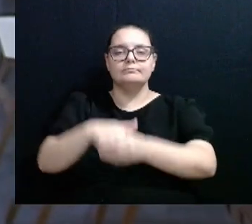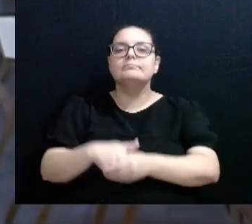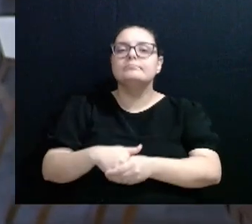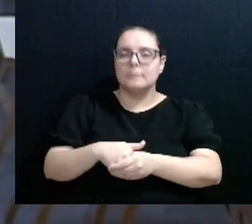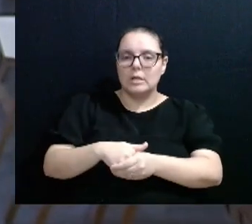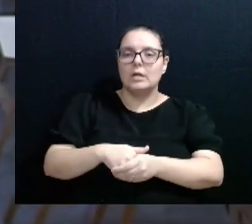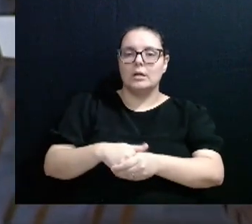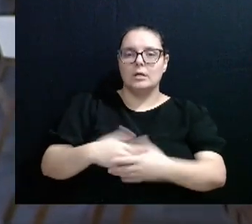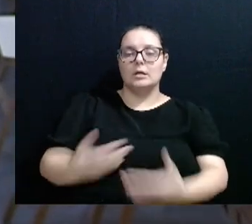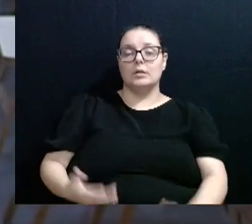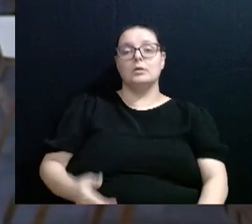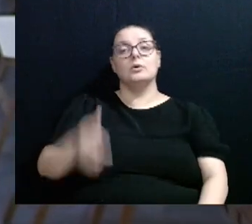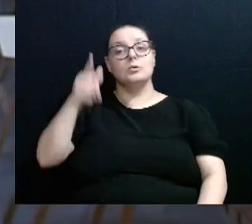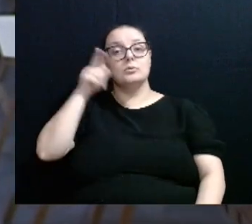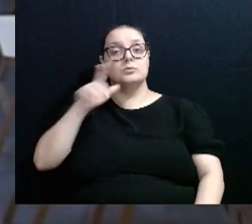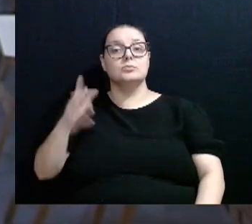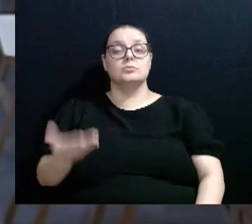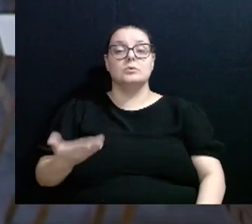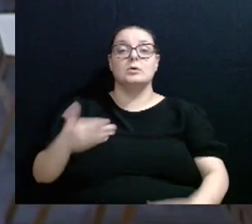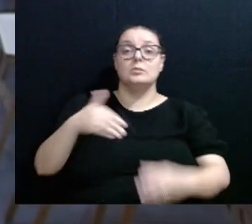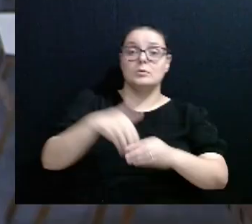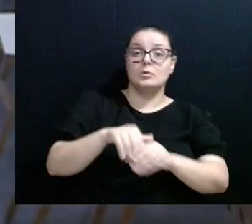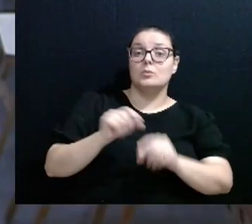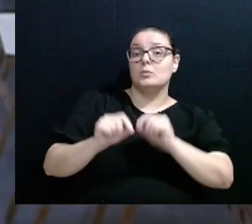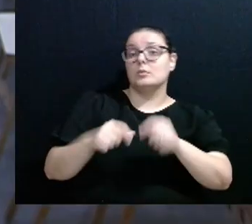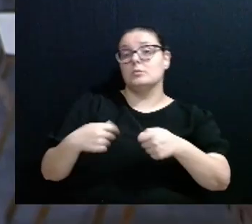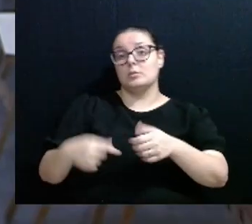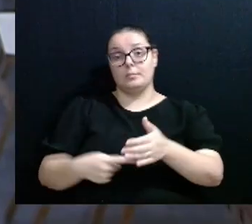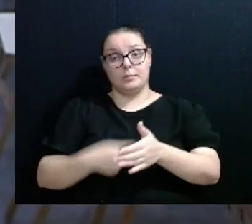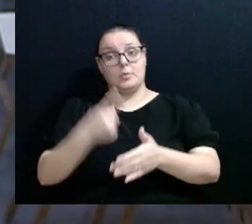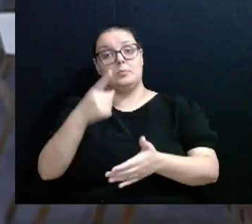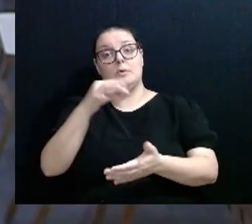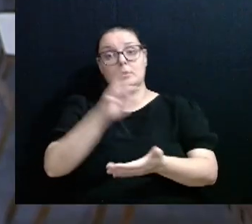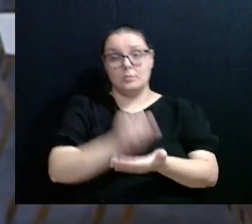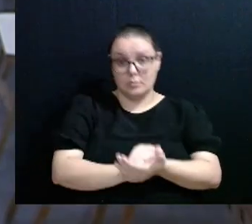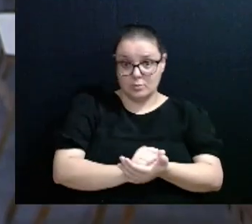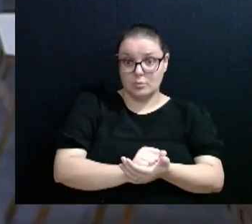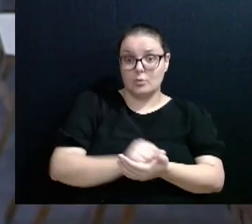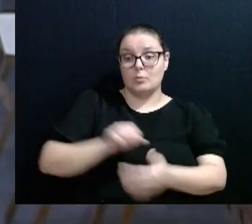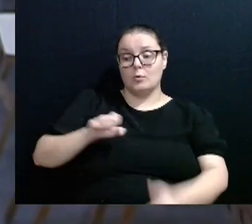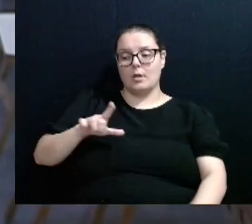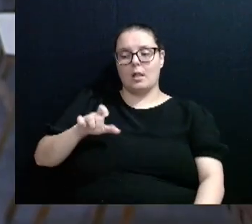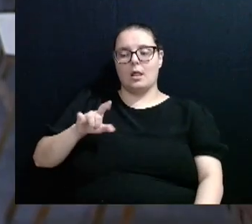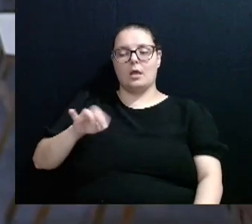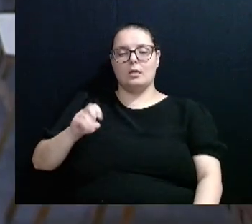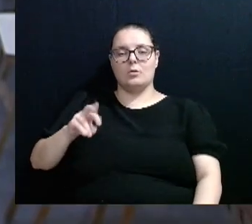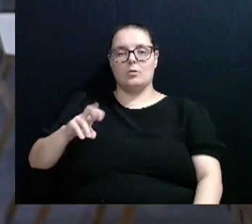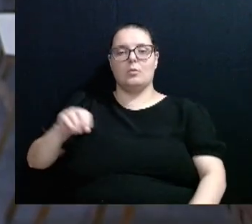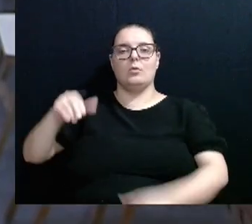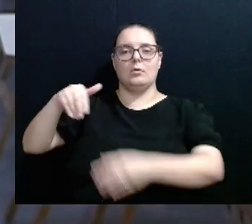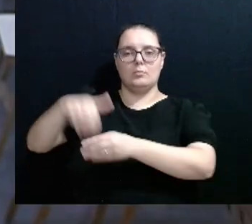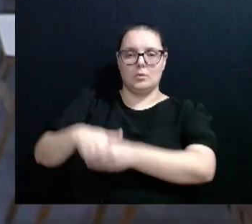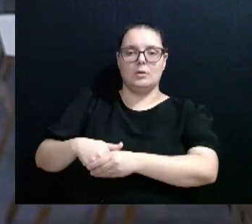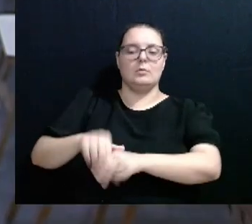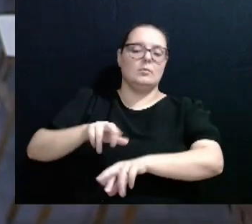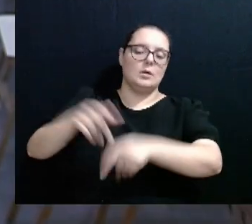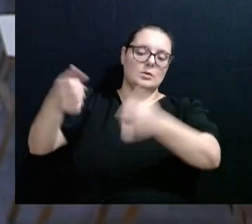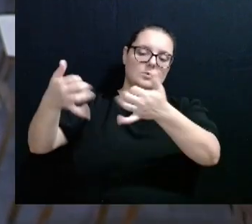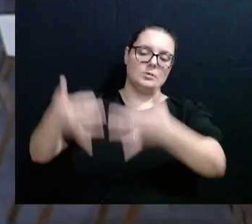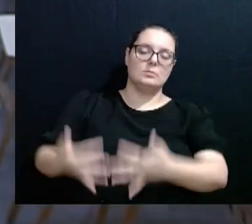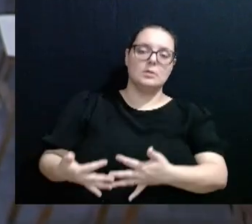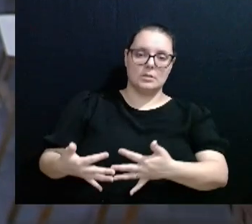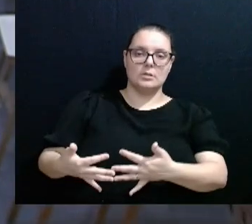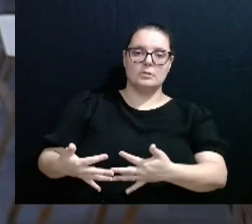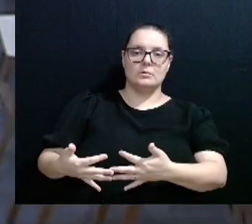consegue votar, que é necessário, primeiramente, se cadastrar como eleitor. Tem diversas instruções para que